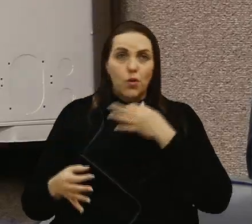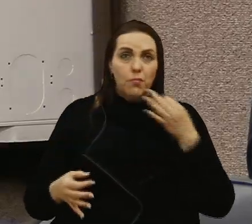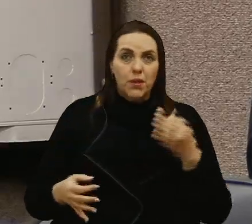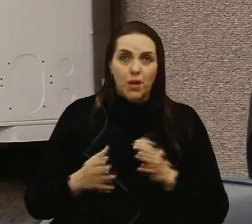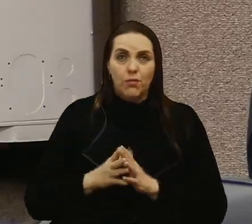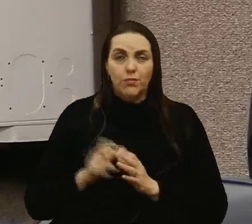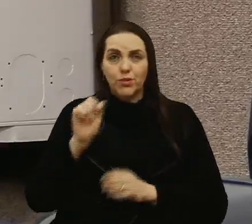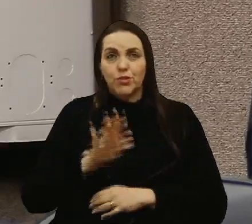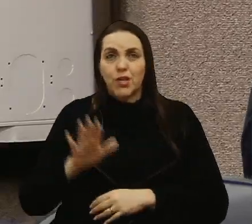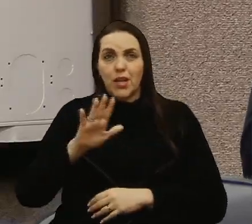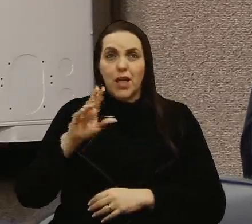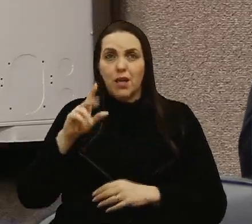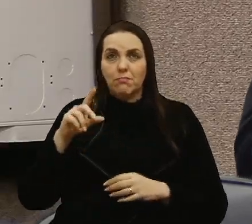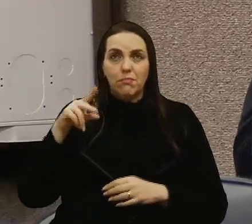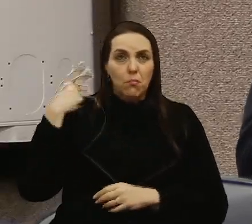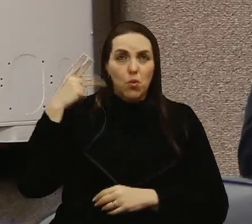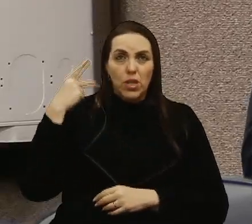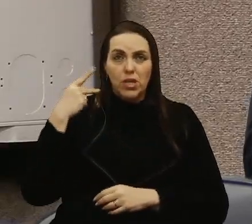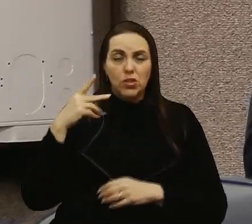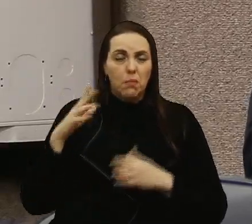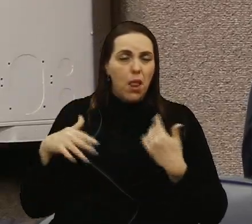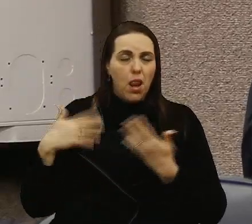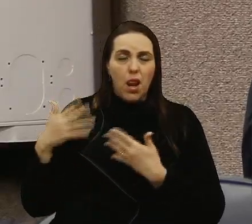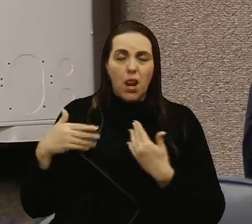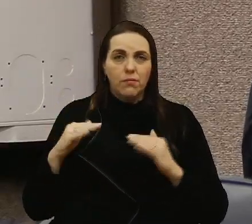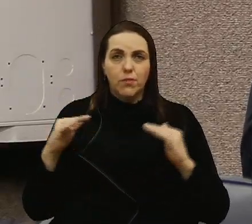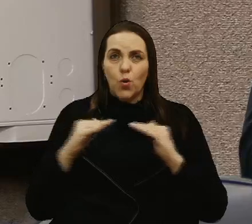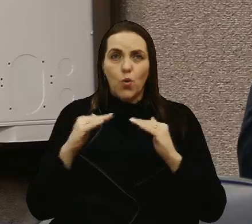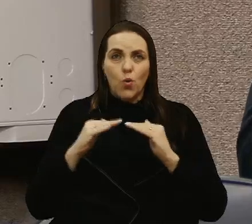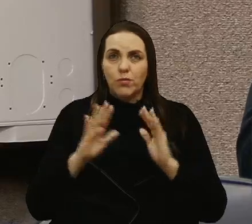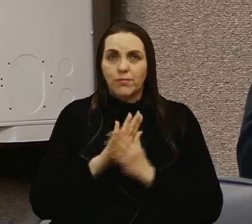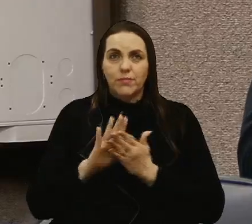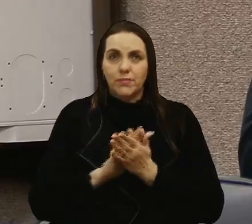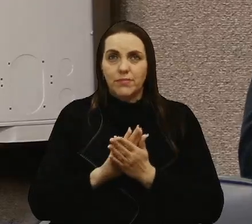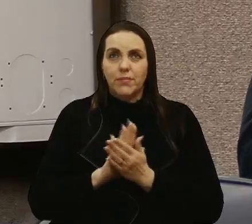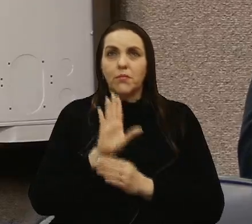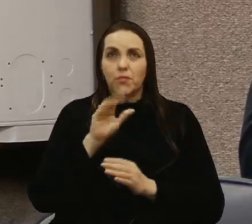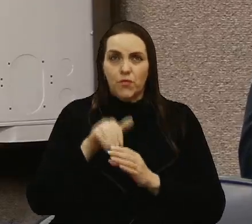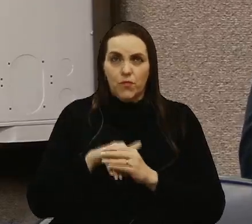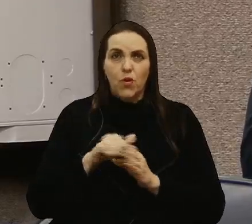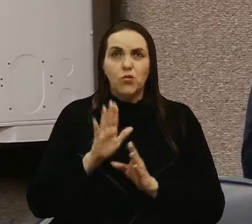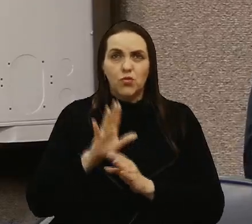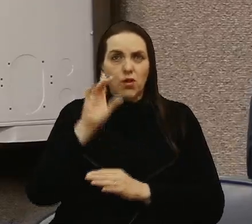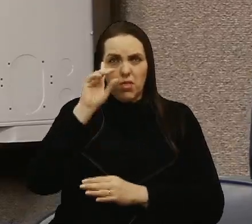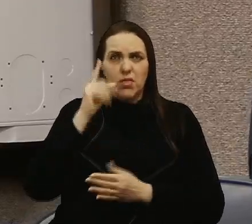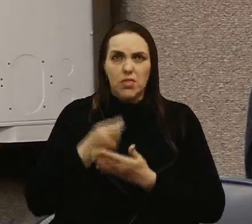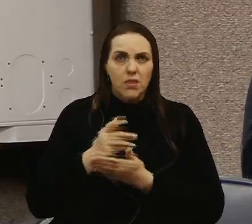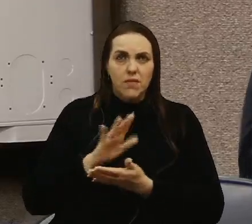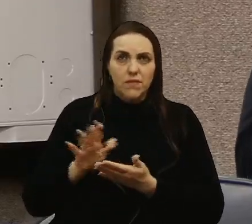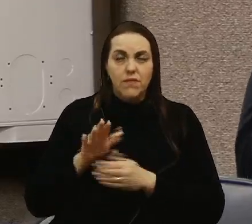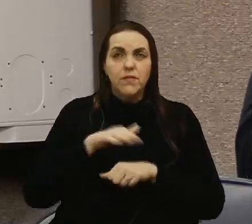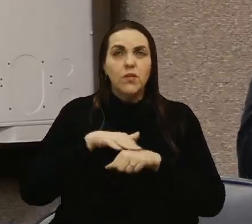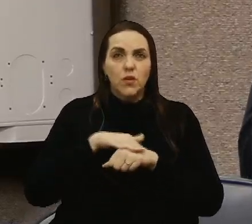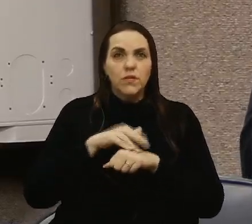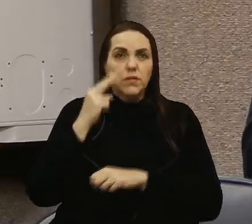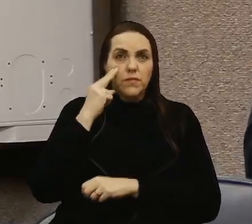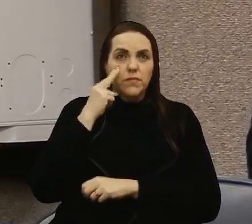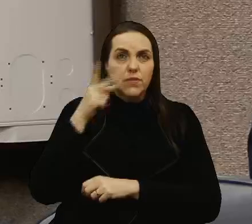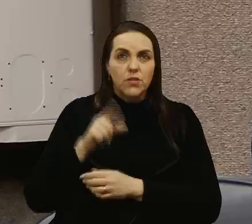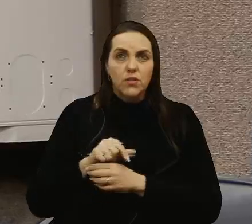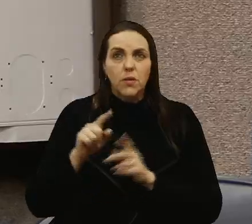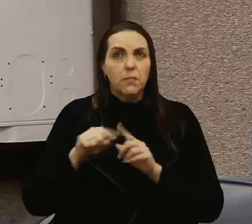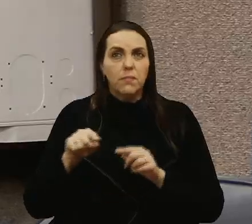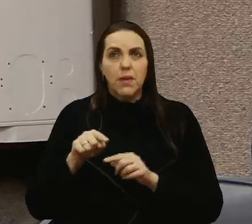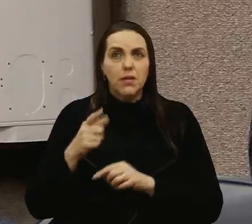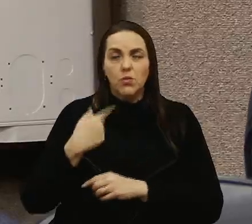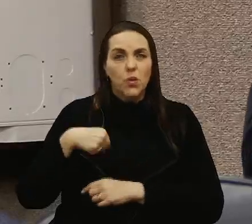da política e não vamos chegar a consenso nenhum. O meu voto já está definido, eu tinha até conversado com o Sandro Fantinel, mas, Sandro, não vai